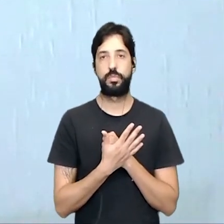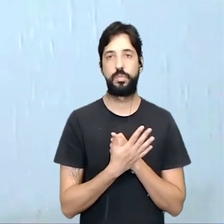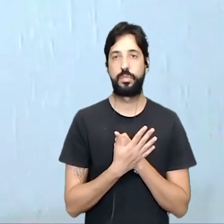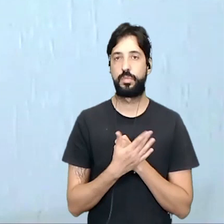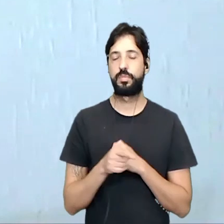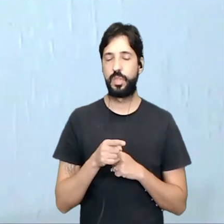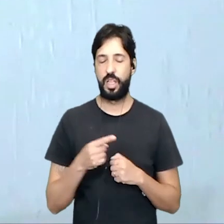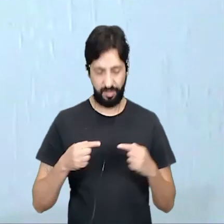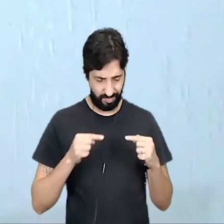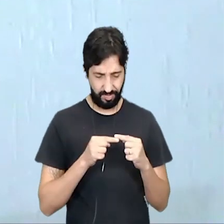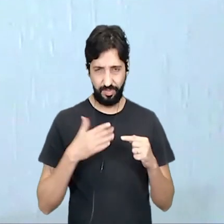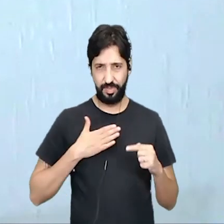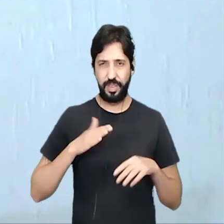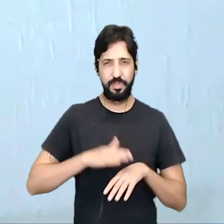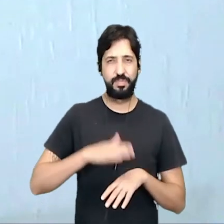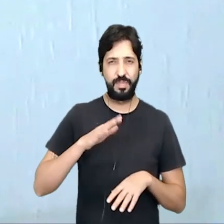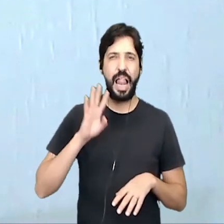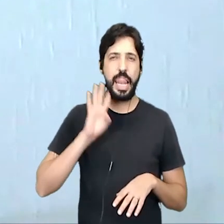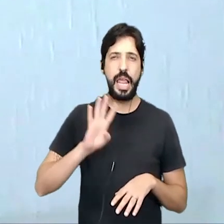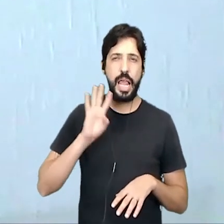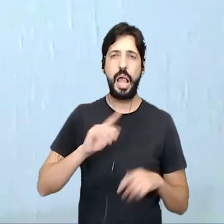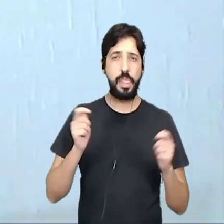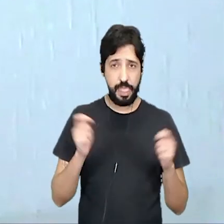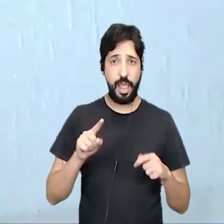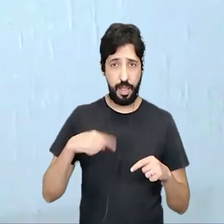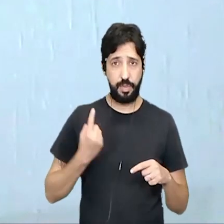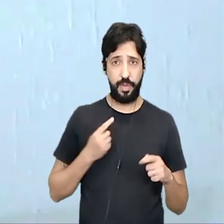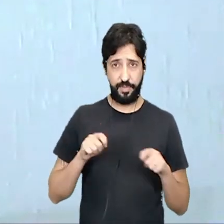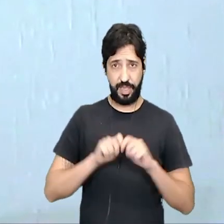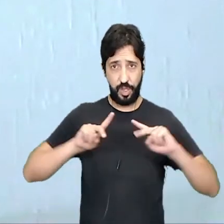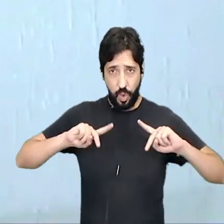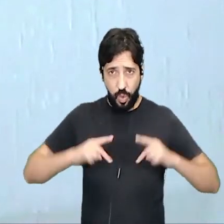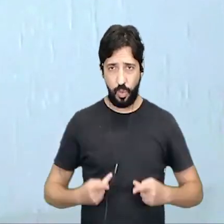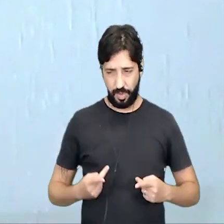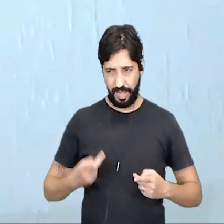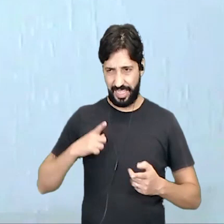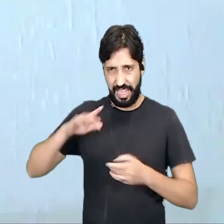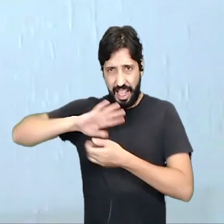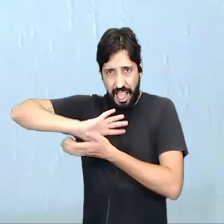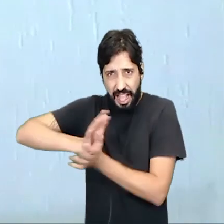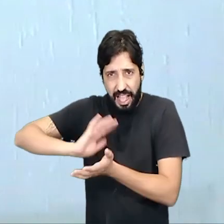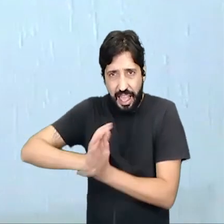O gesto mais bacana que esses humanos